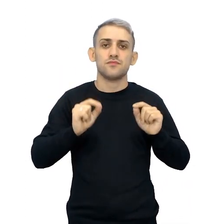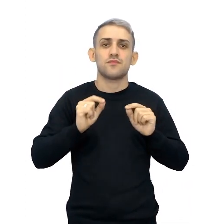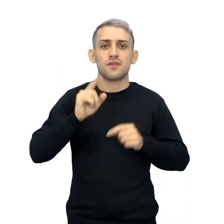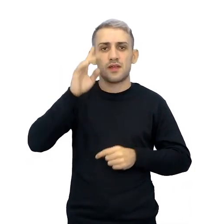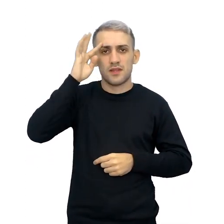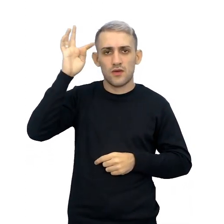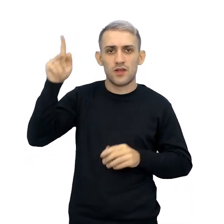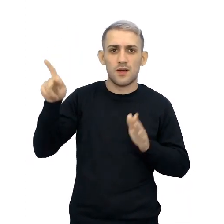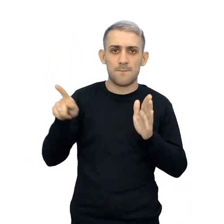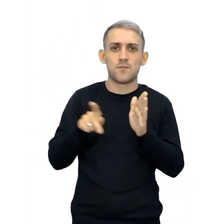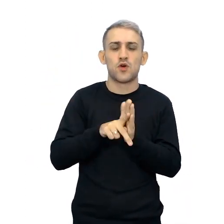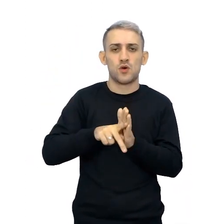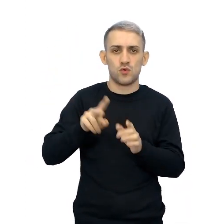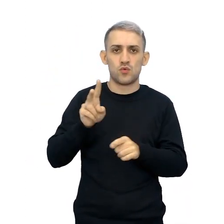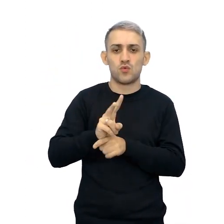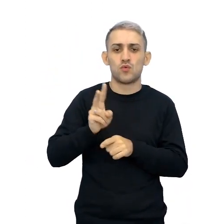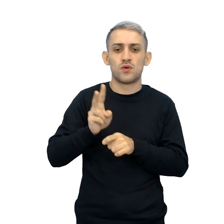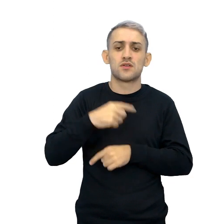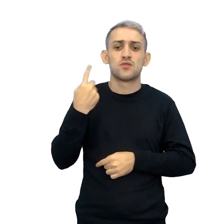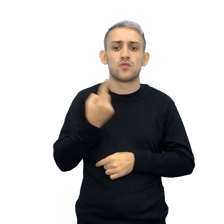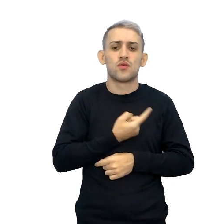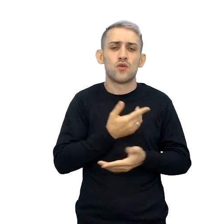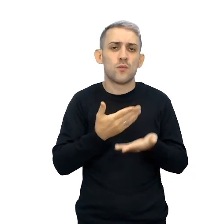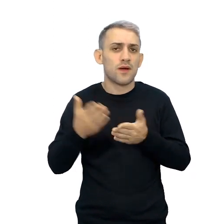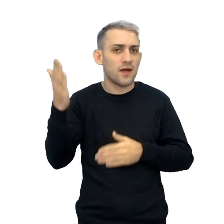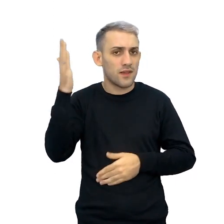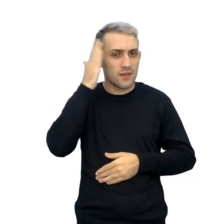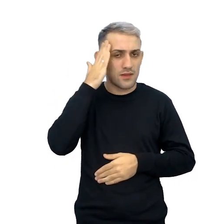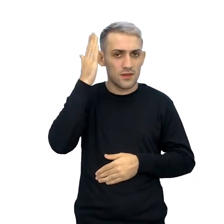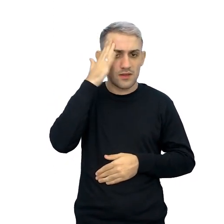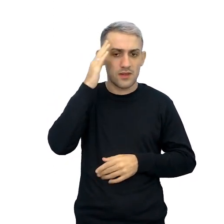da conservação, nós passamos a entender que